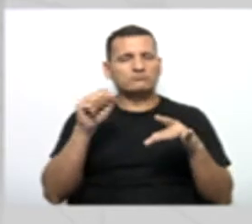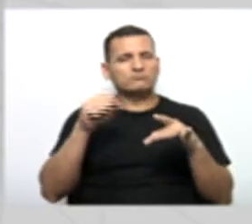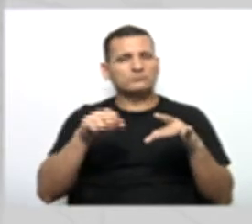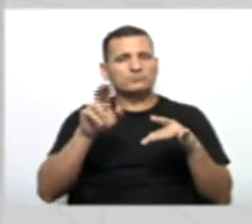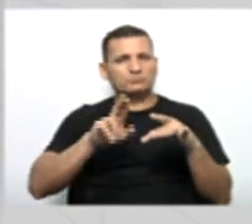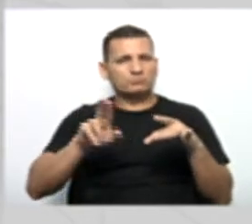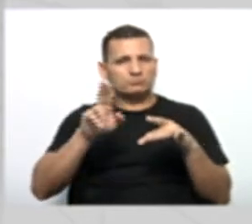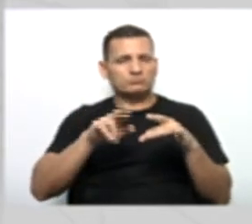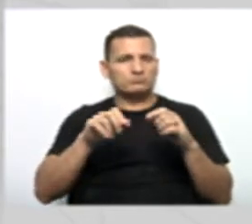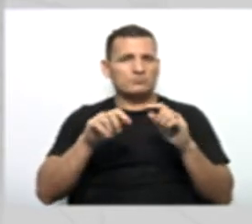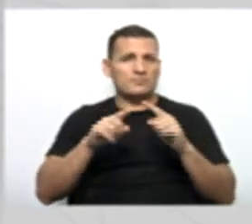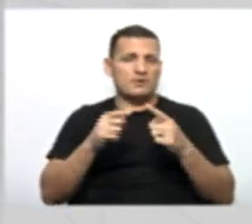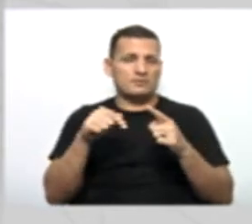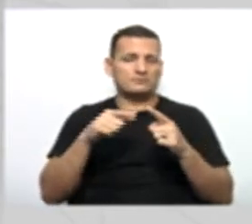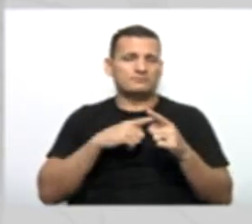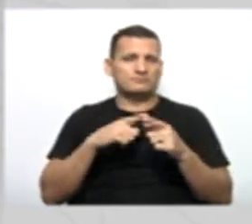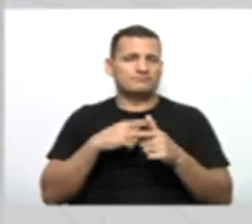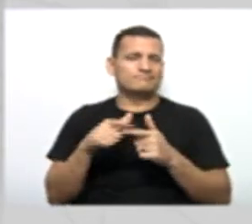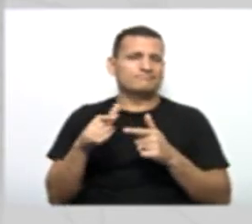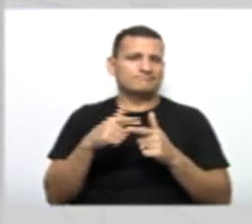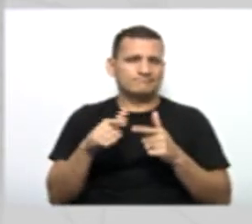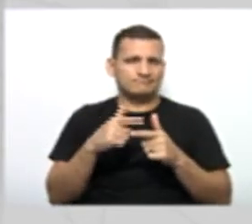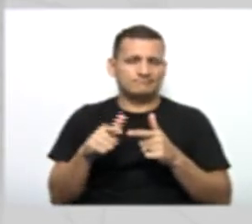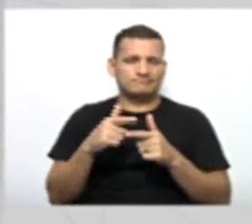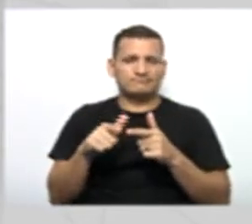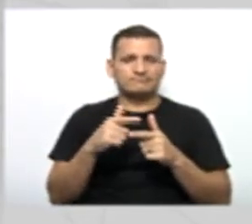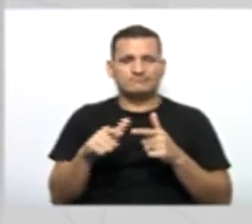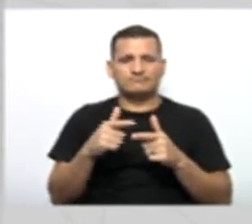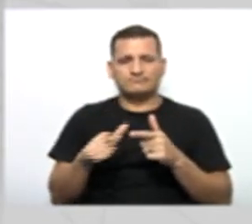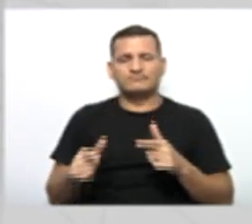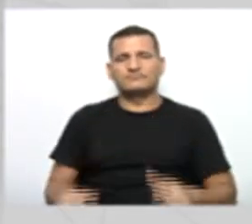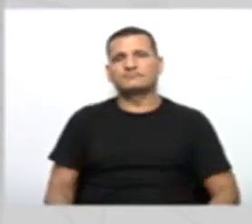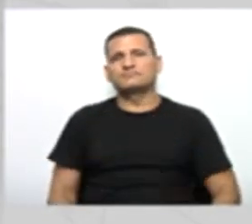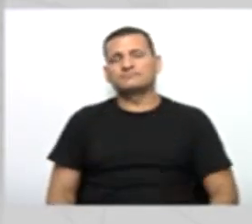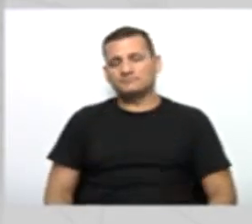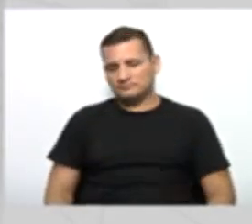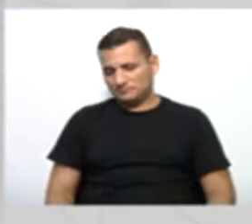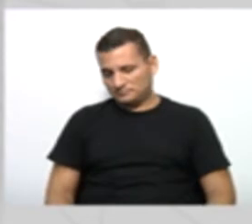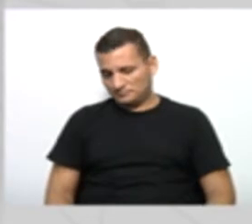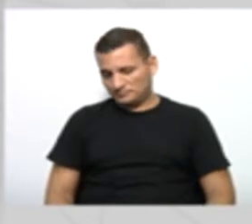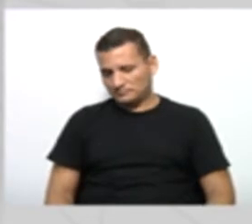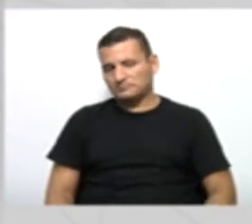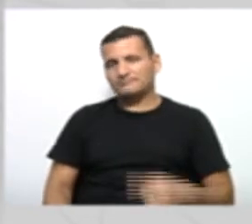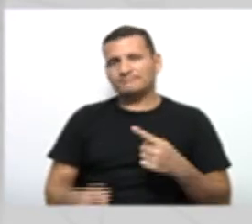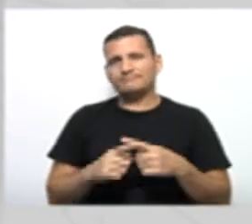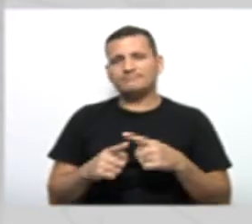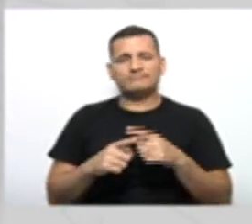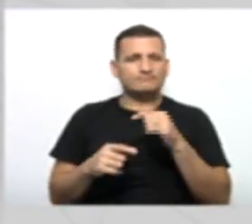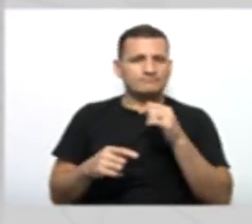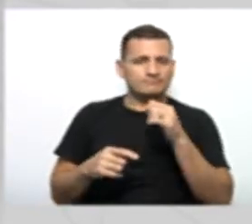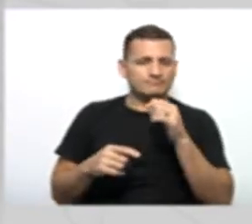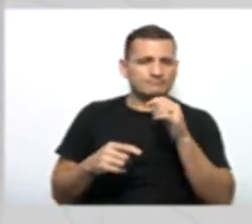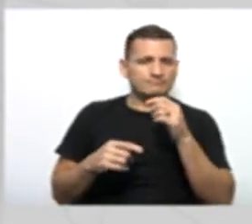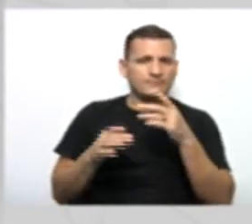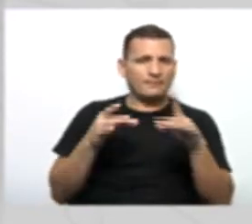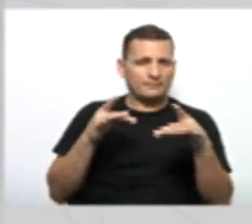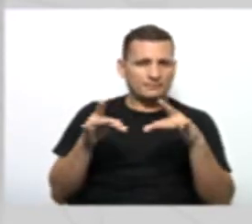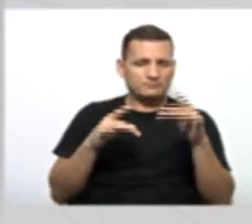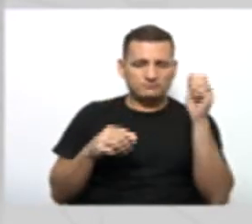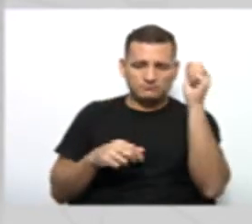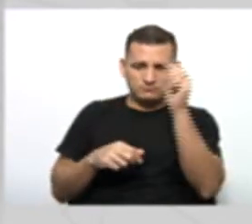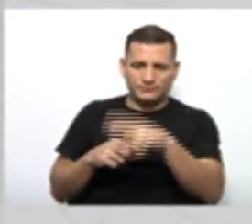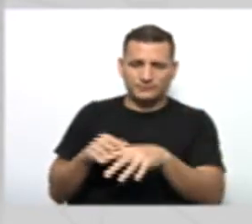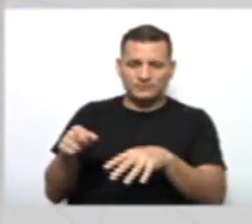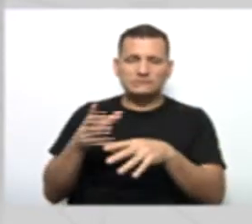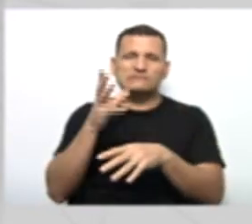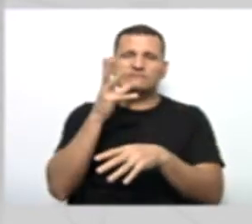ele causa alguns problemas porque ele leva muito tempo para se degradar no meio ambiente